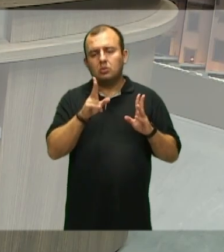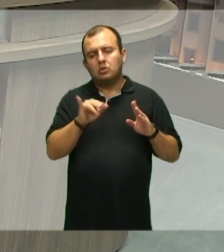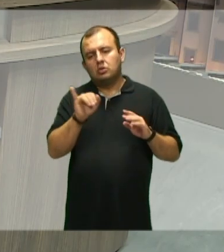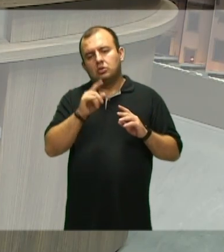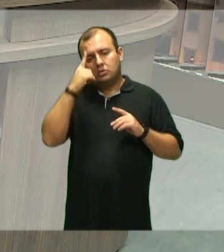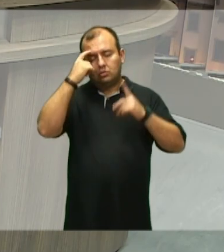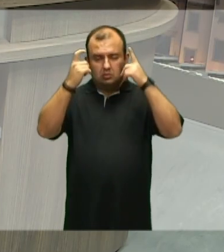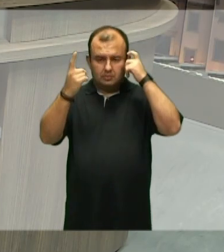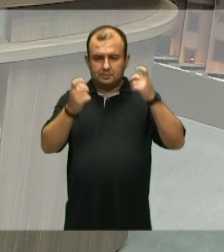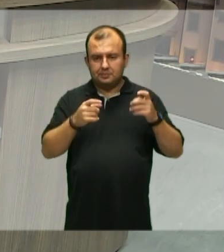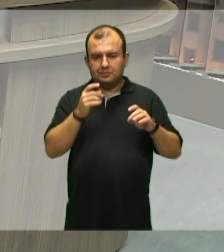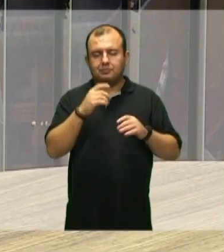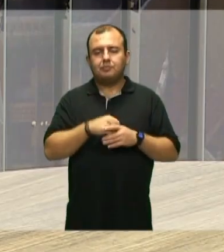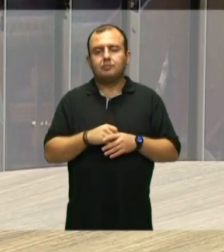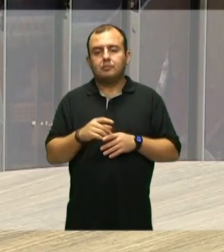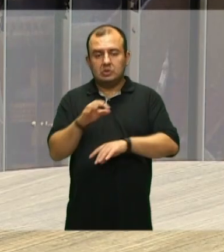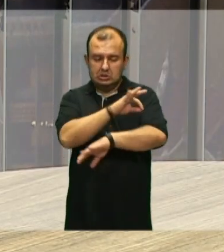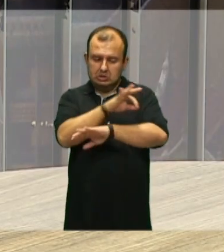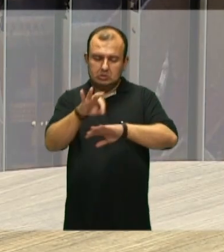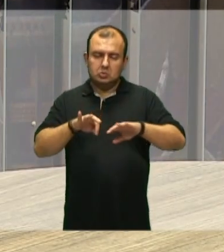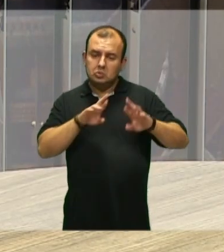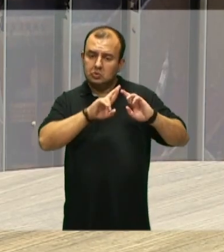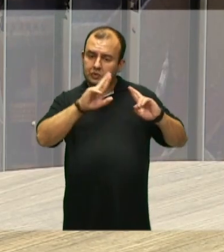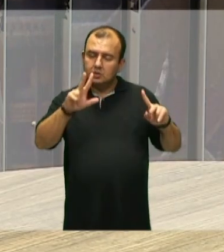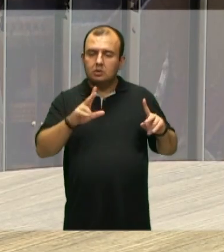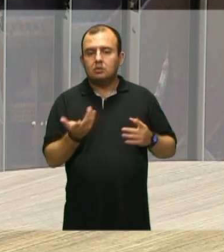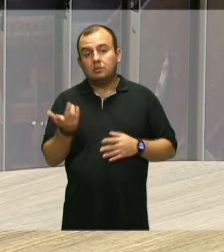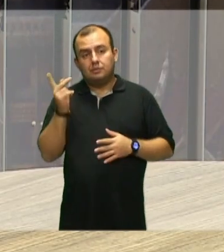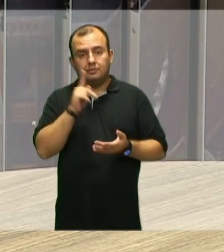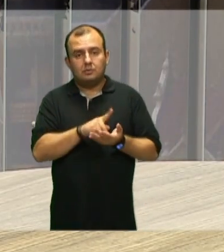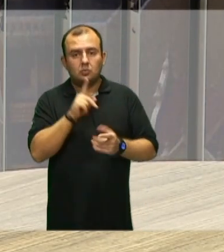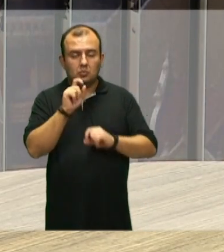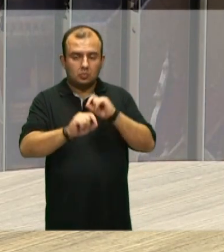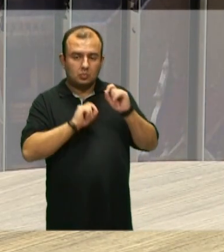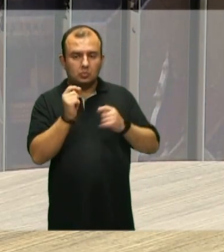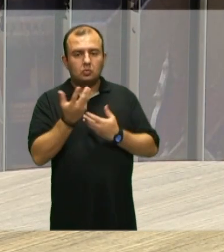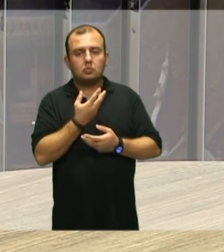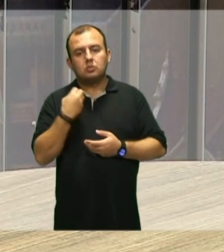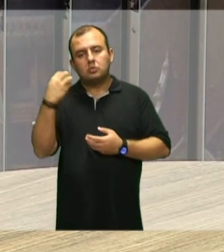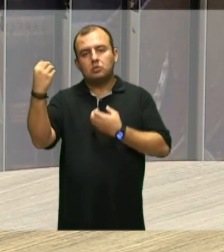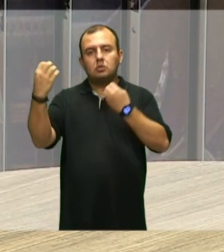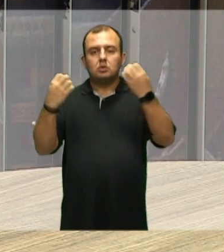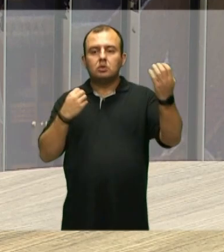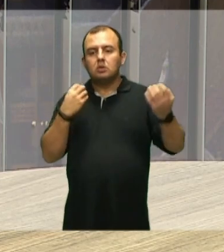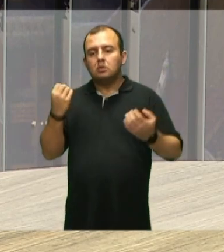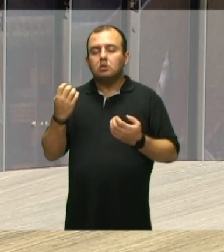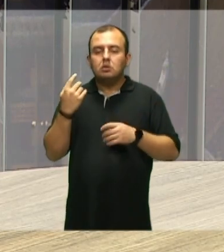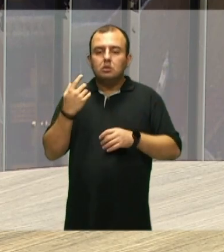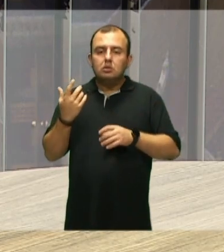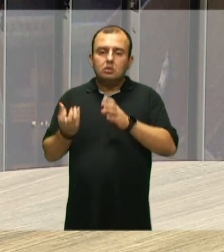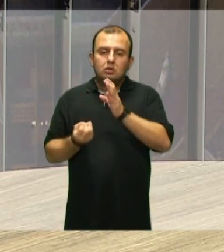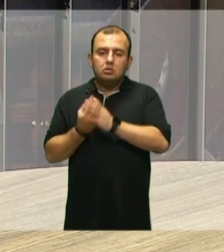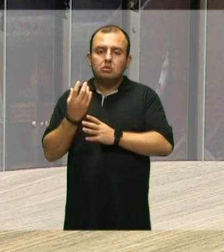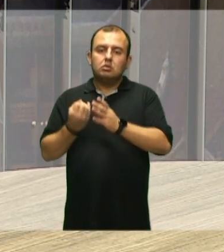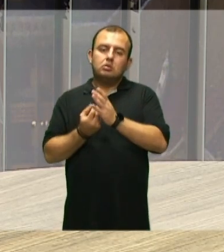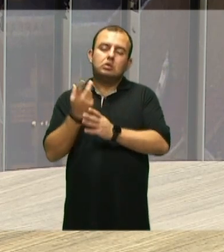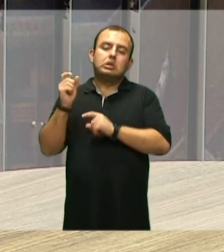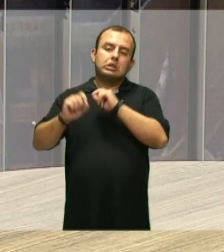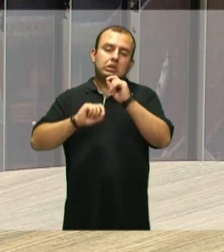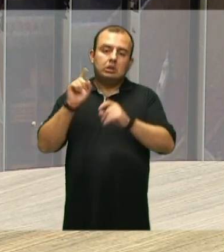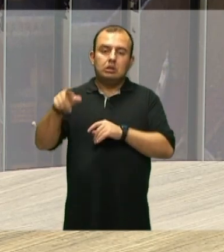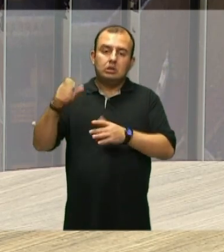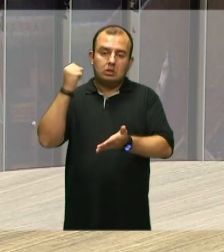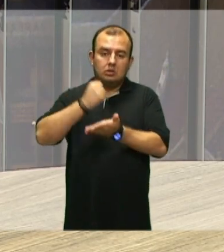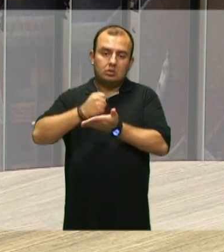Criativa. Então, na verdade, muitas vezes, na maioria das vezes, quando a gente viaja, a produção é por conta de quem